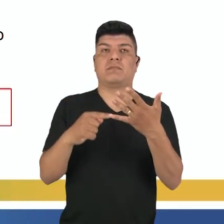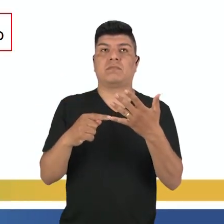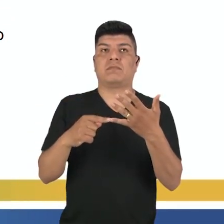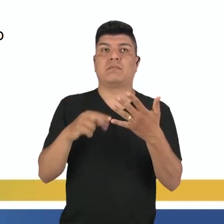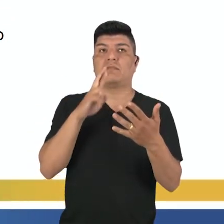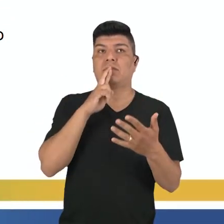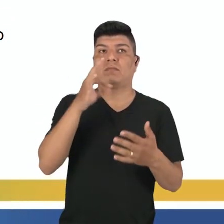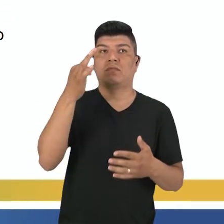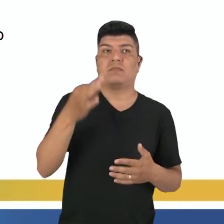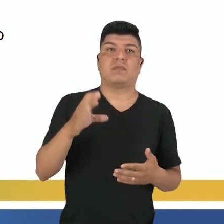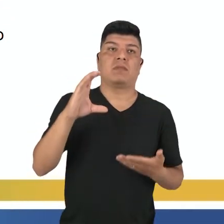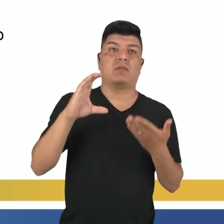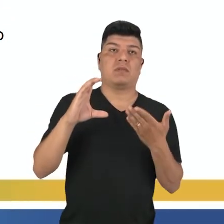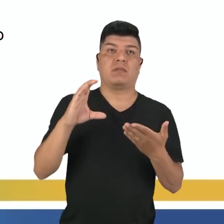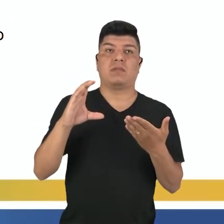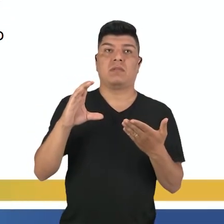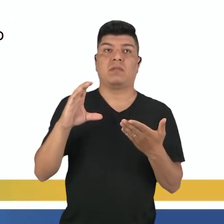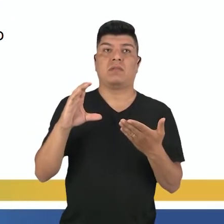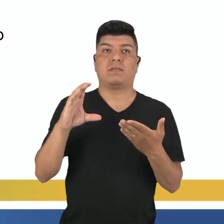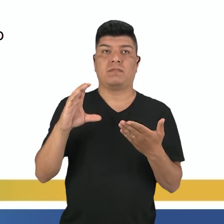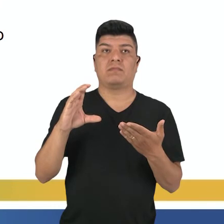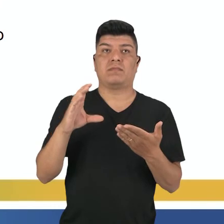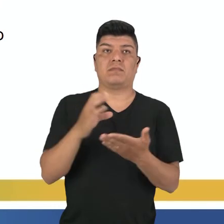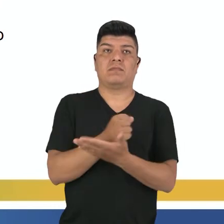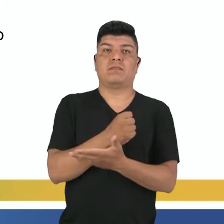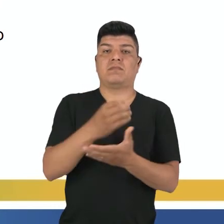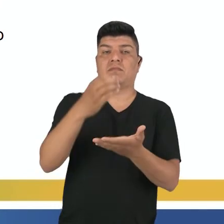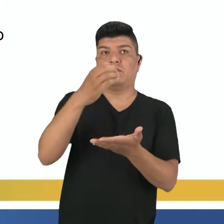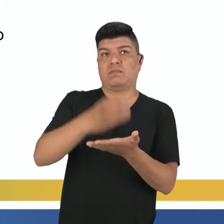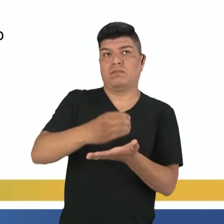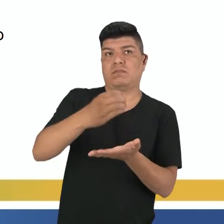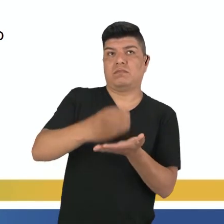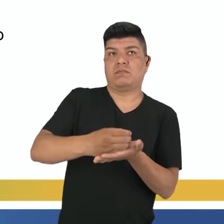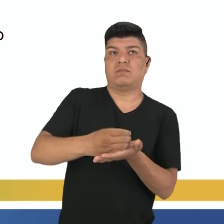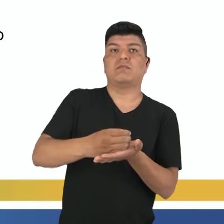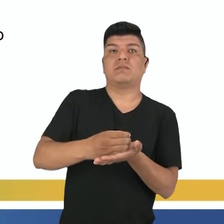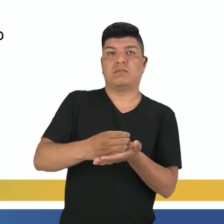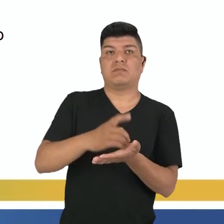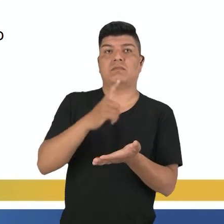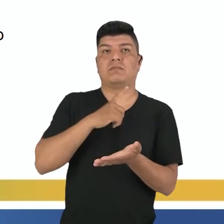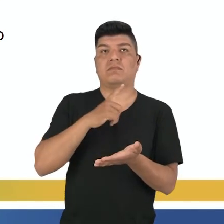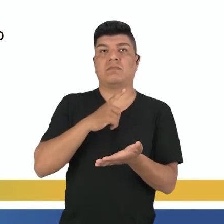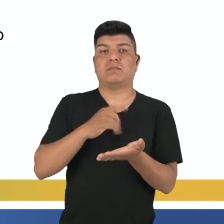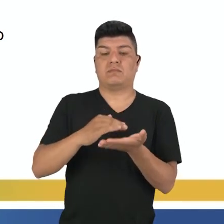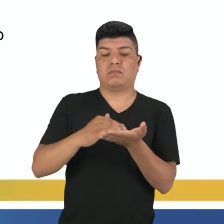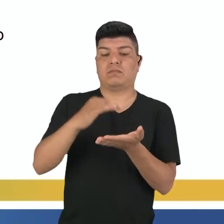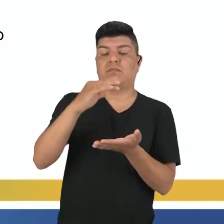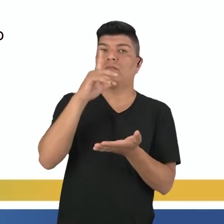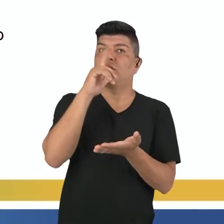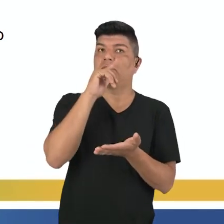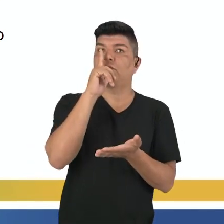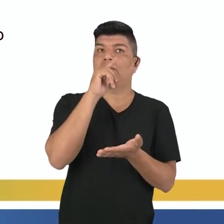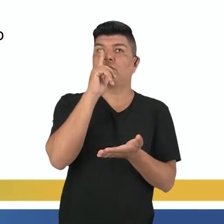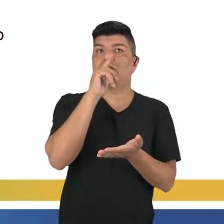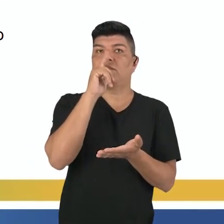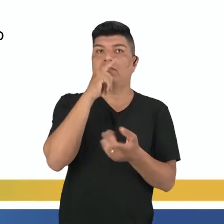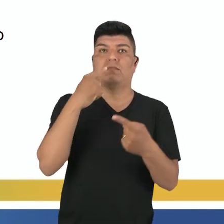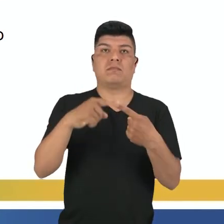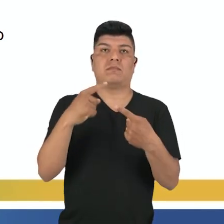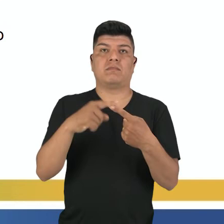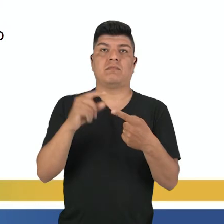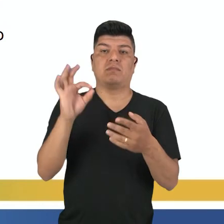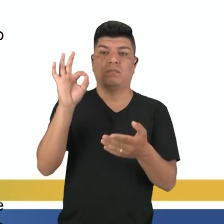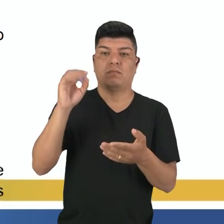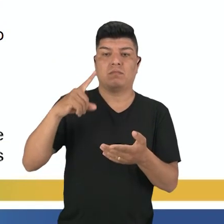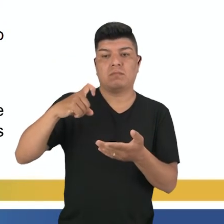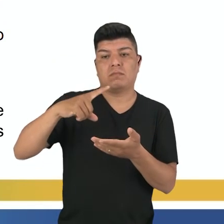A resposta correta é a resposta C. A remoção, dos recipientes que possam acumular água,